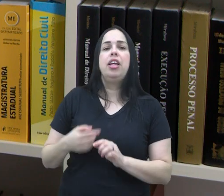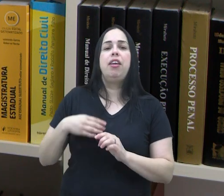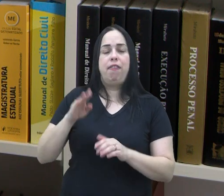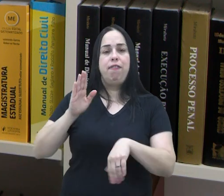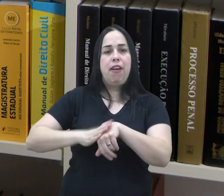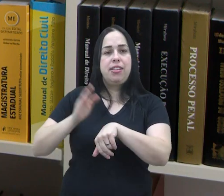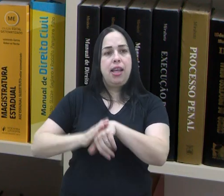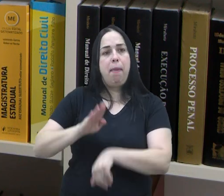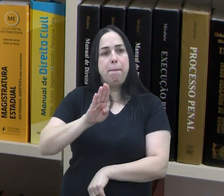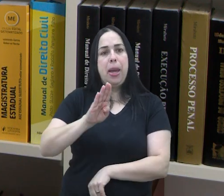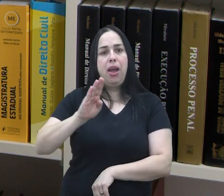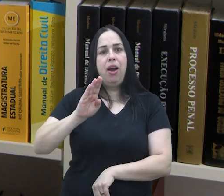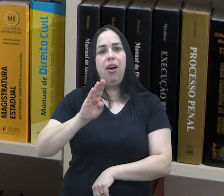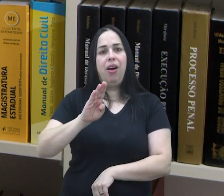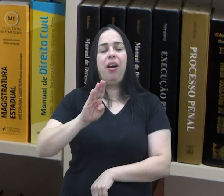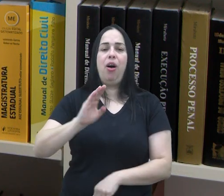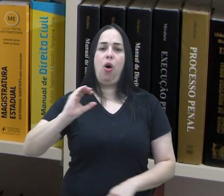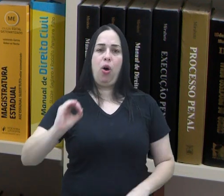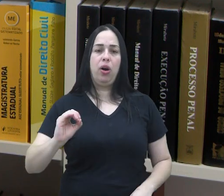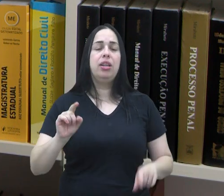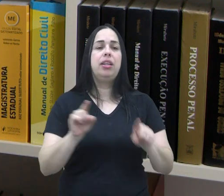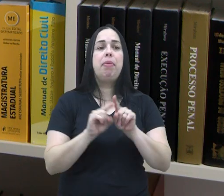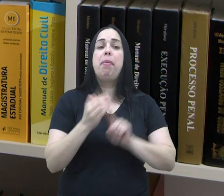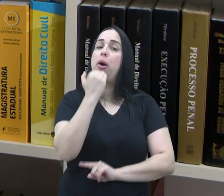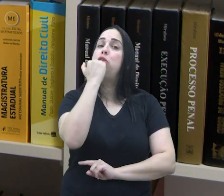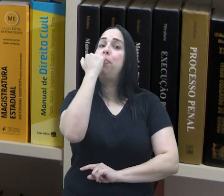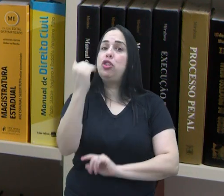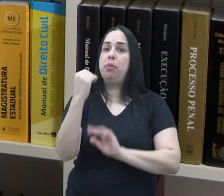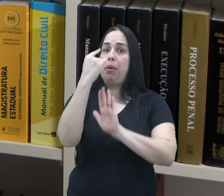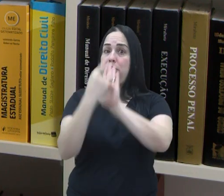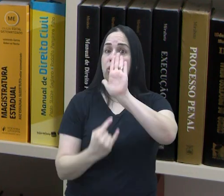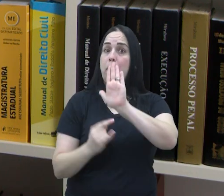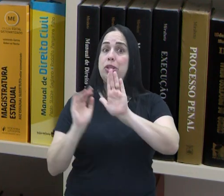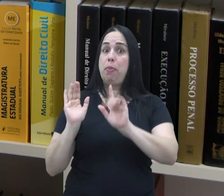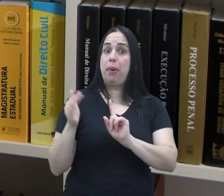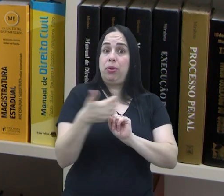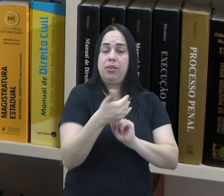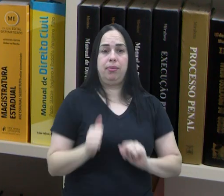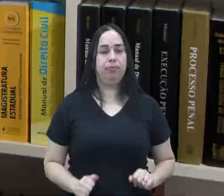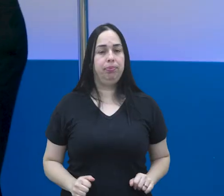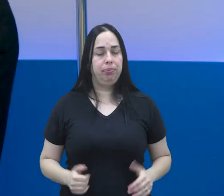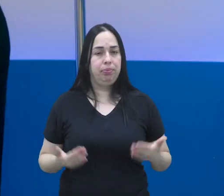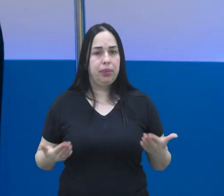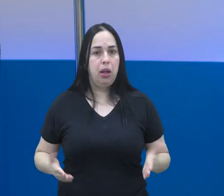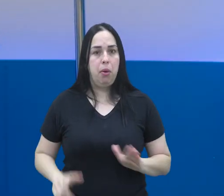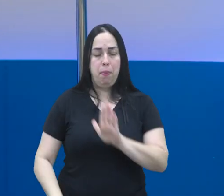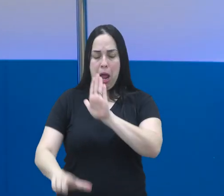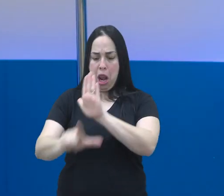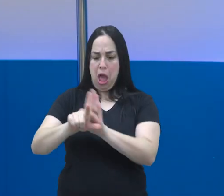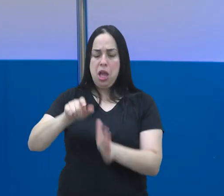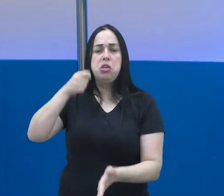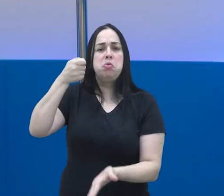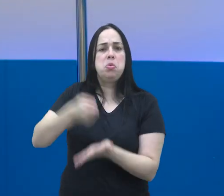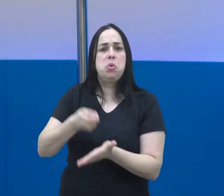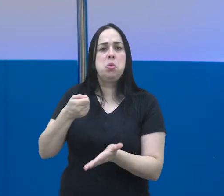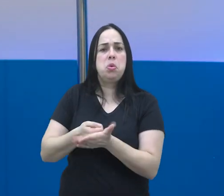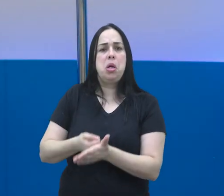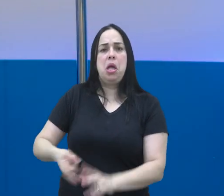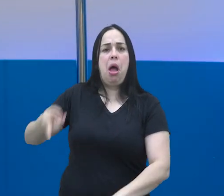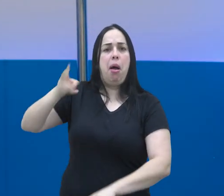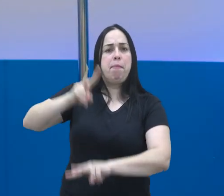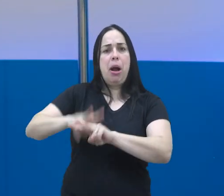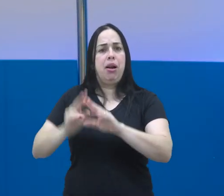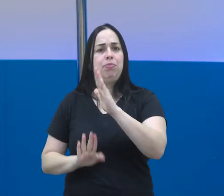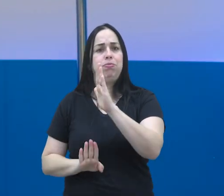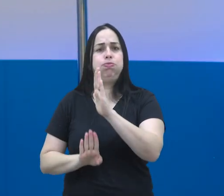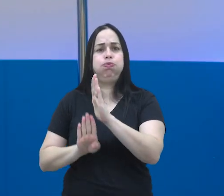e realizar a denúncia, assim como ela também pode solicitar a medida protetiva. Pois é, uma legislação mais rigorosa